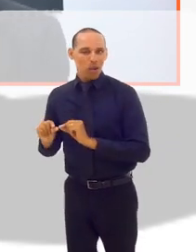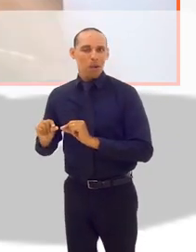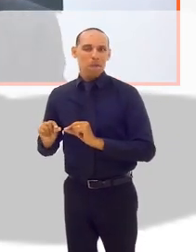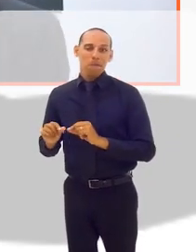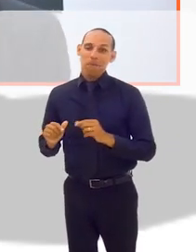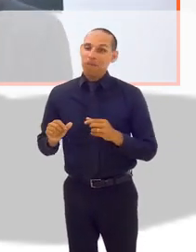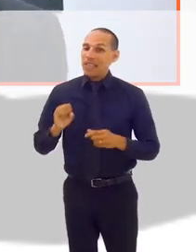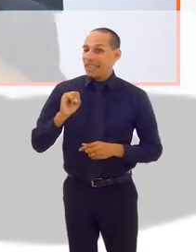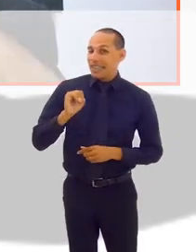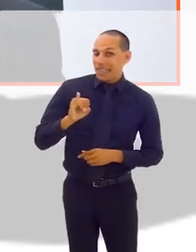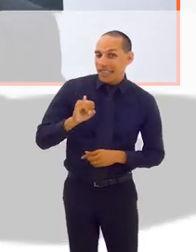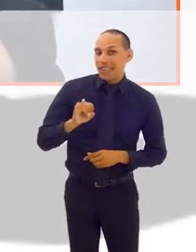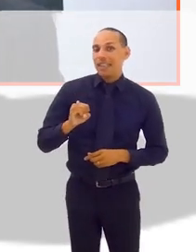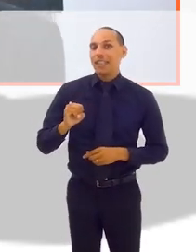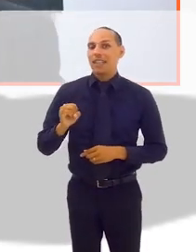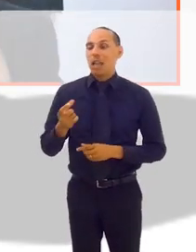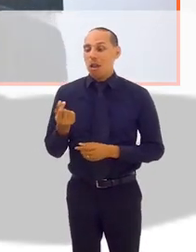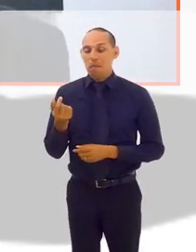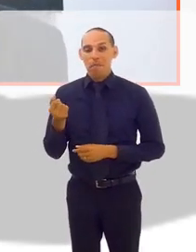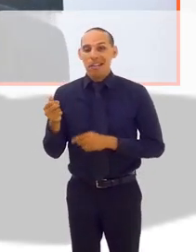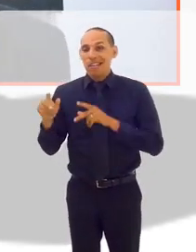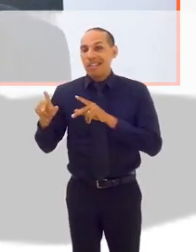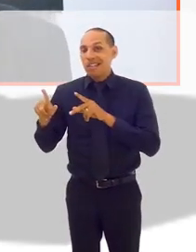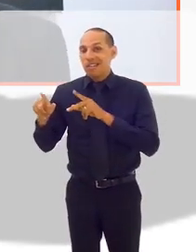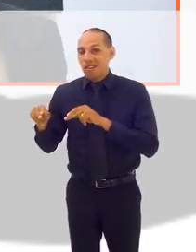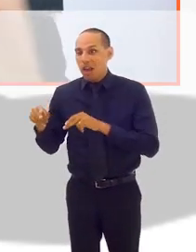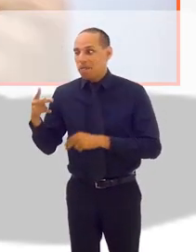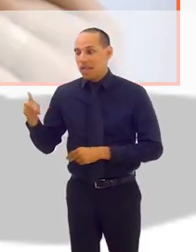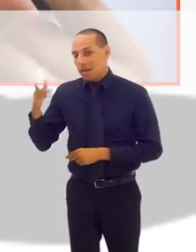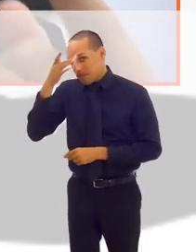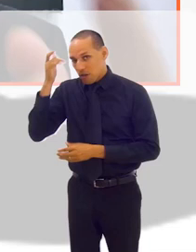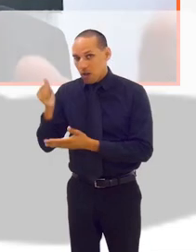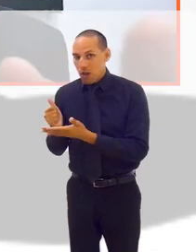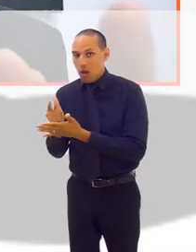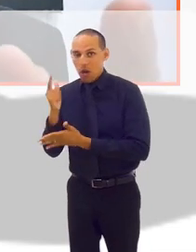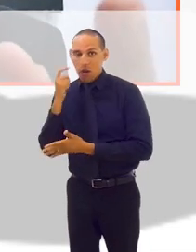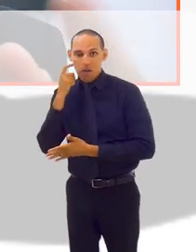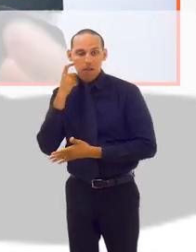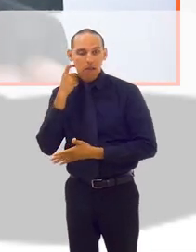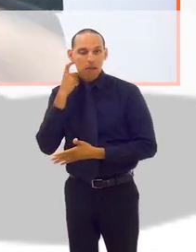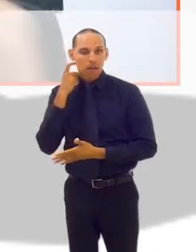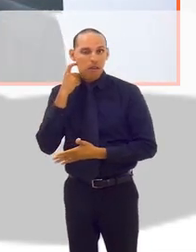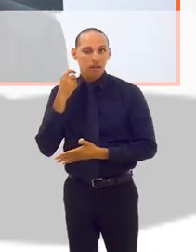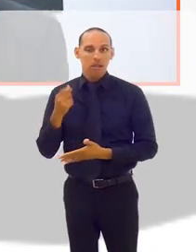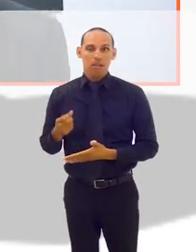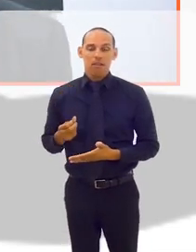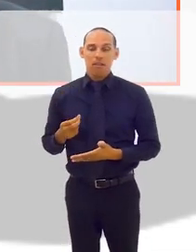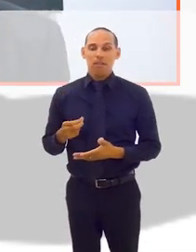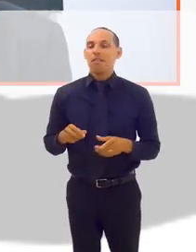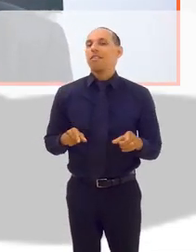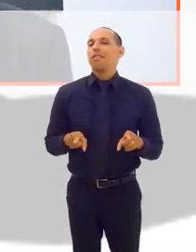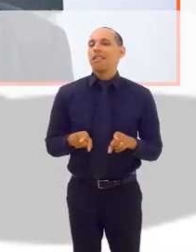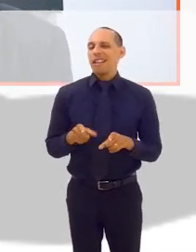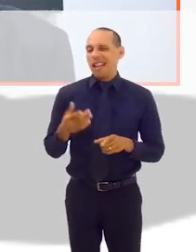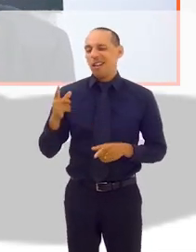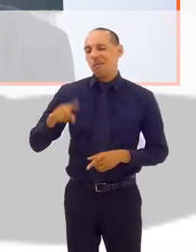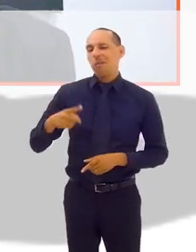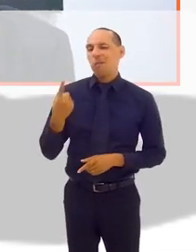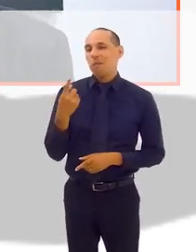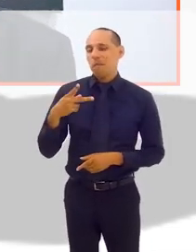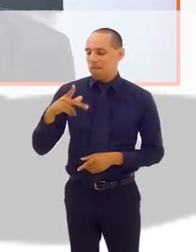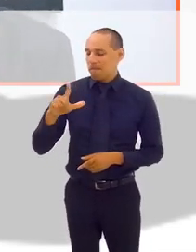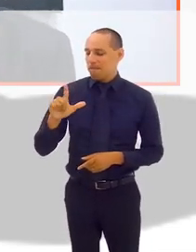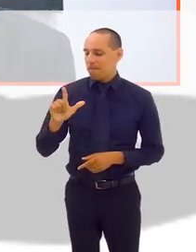E se você fizer o mesmo preço para o consumidor final que um dos grandes